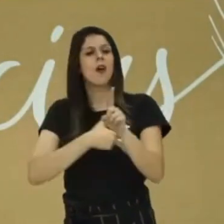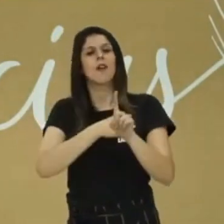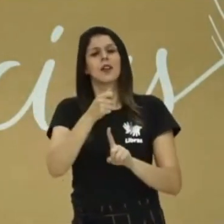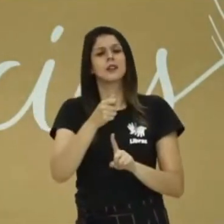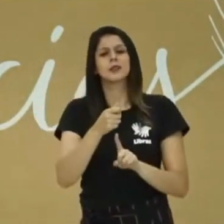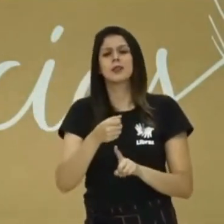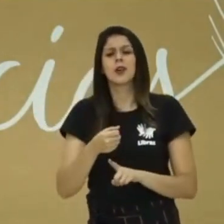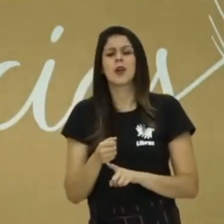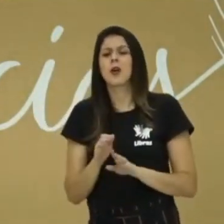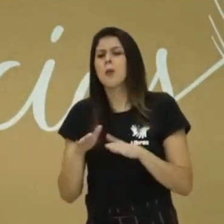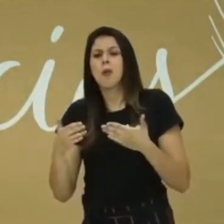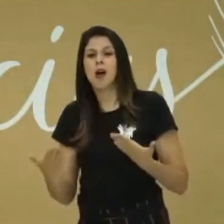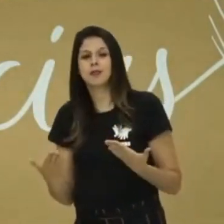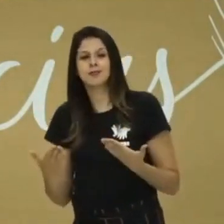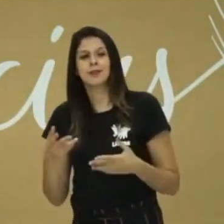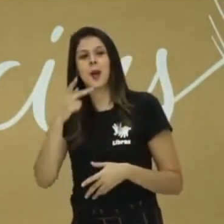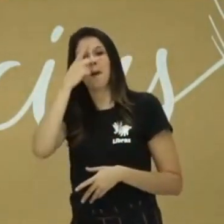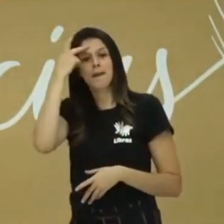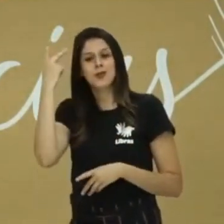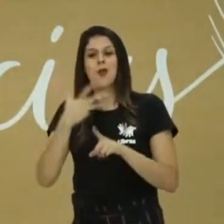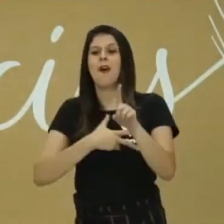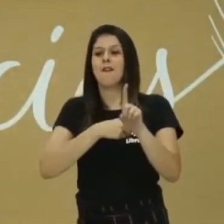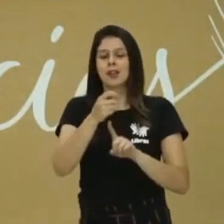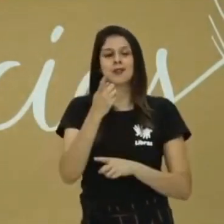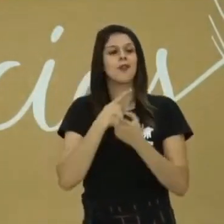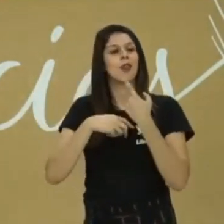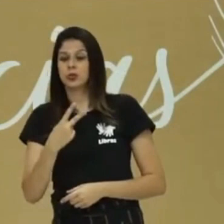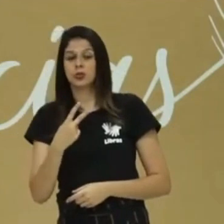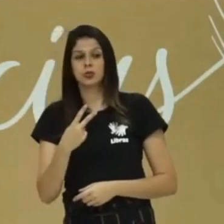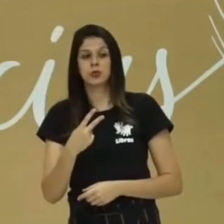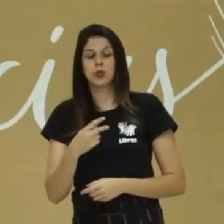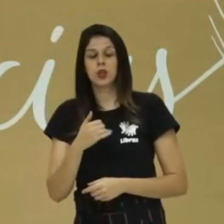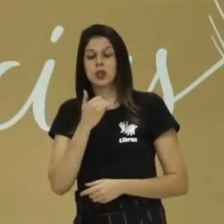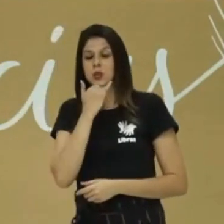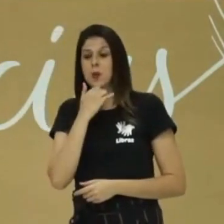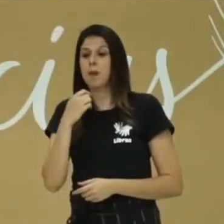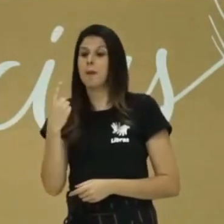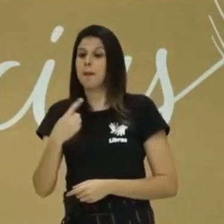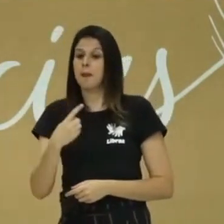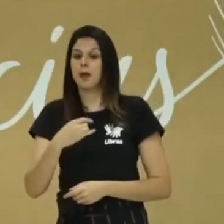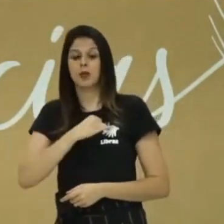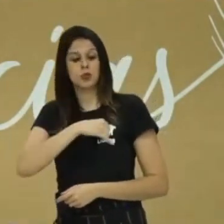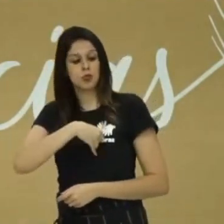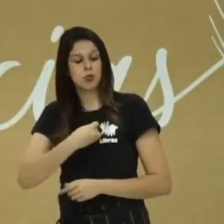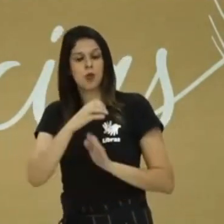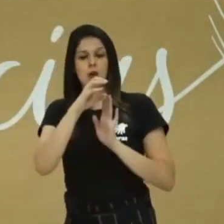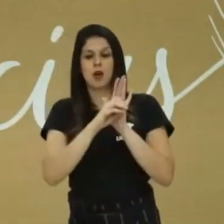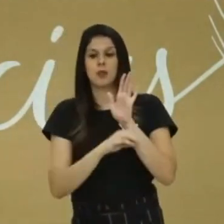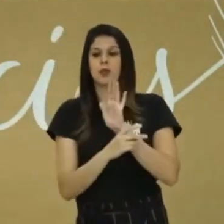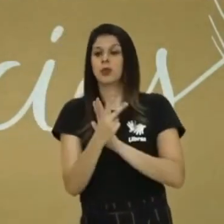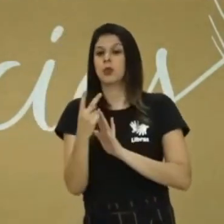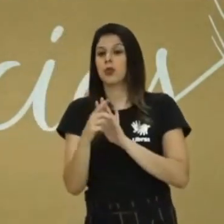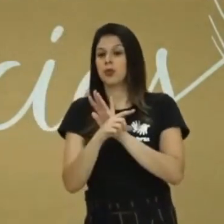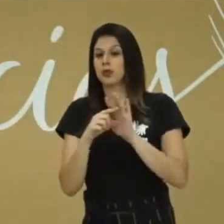vencedores aqueles que venceram a carne o mundo eo diabo primeiro João 2 a partir do Versículo